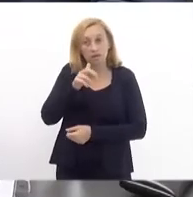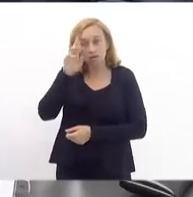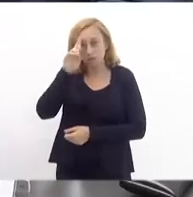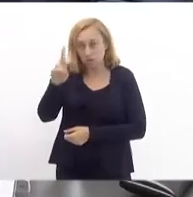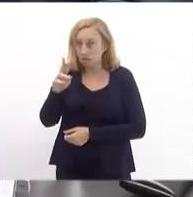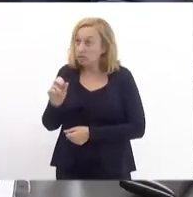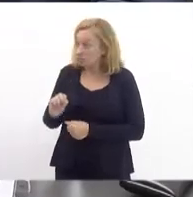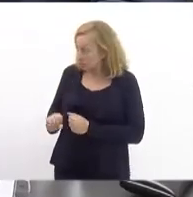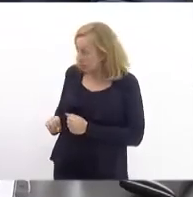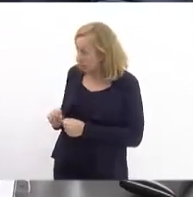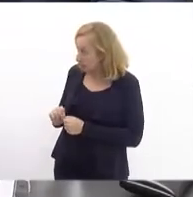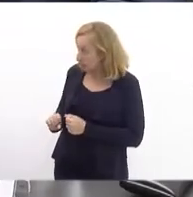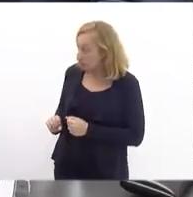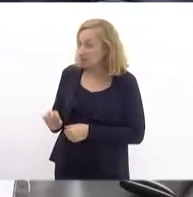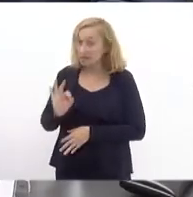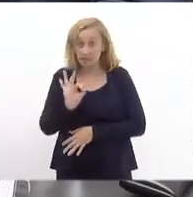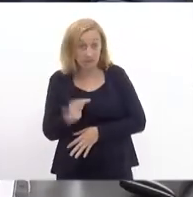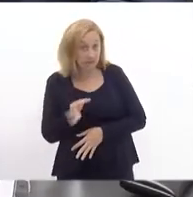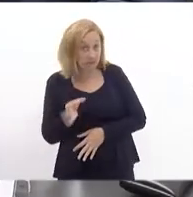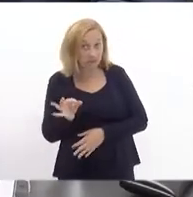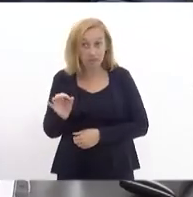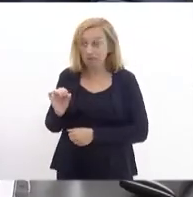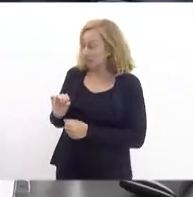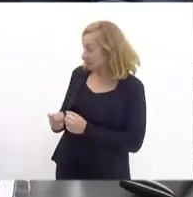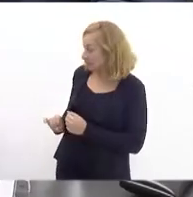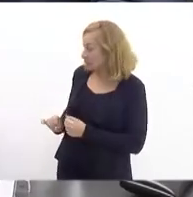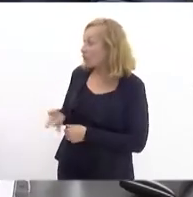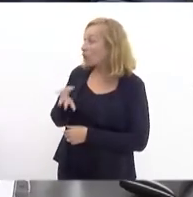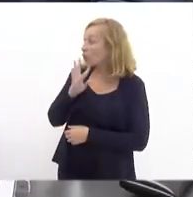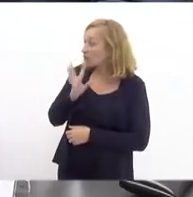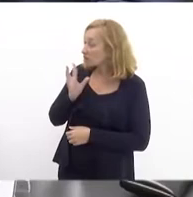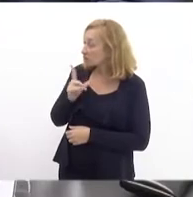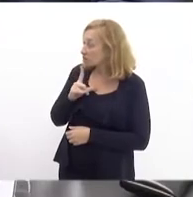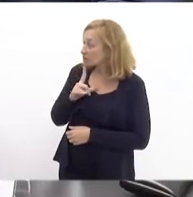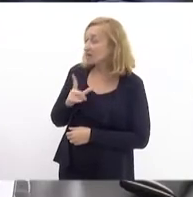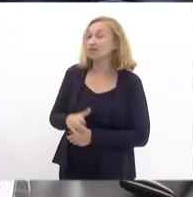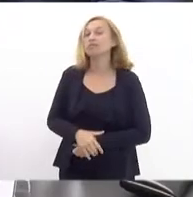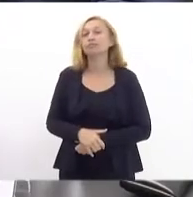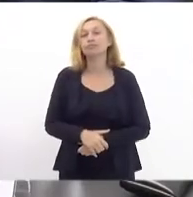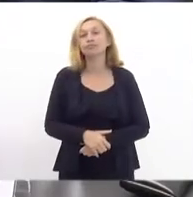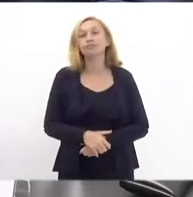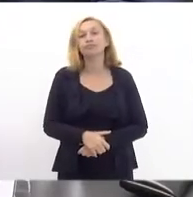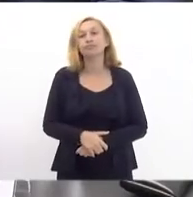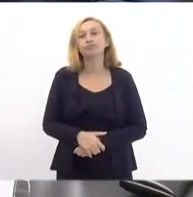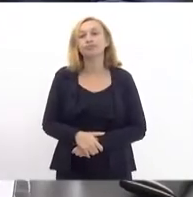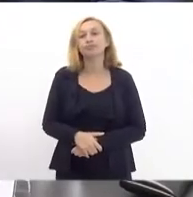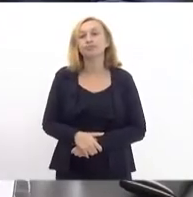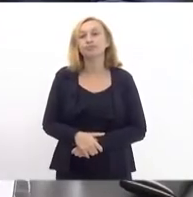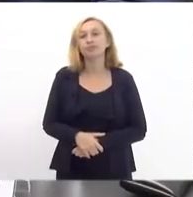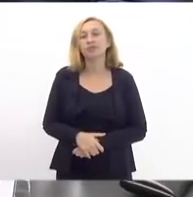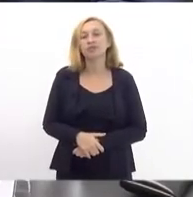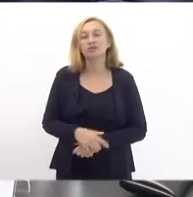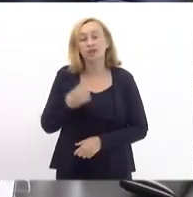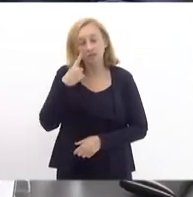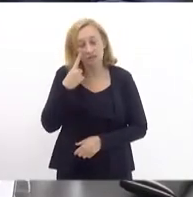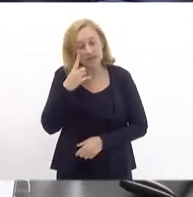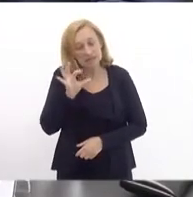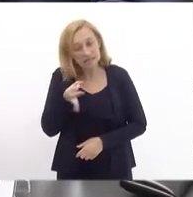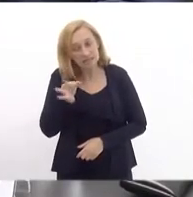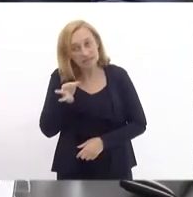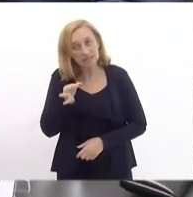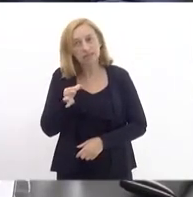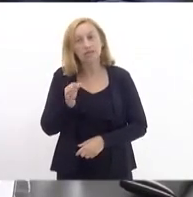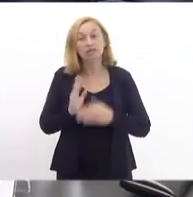fazer, e seguramente vai fazer, o senhor tem conhecimento disso, vai ver claramente que isso é